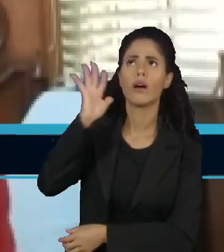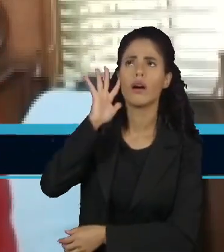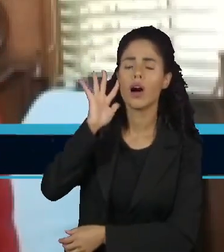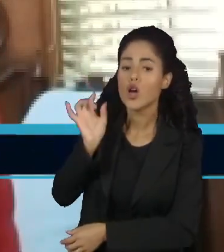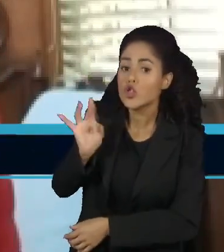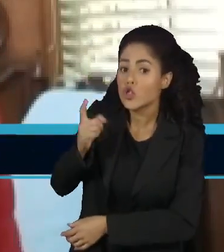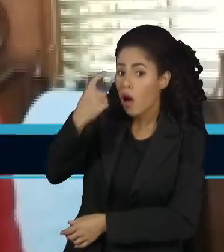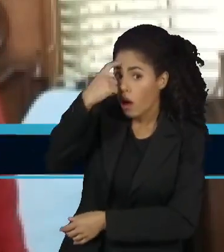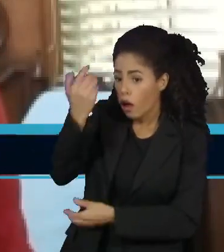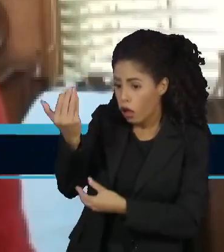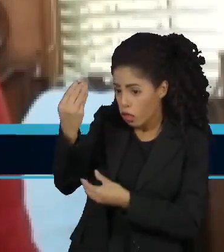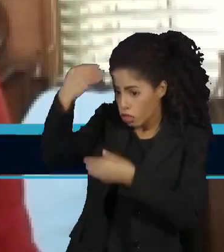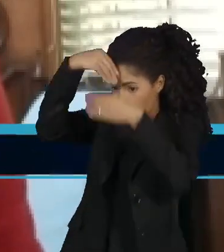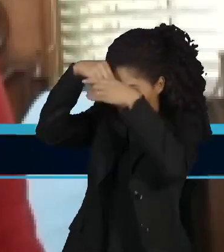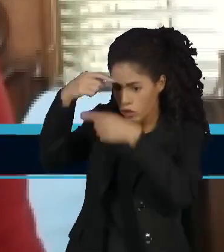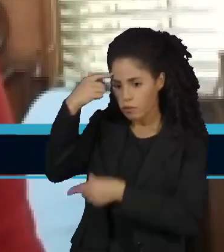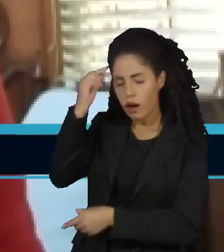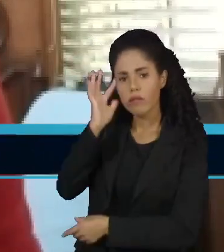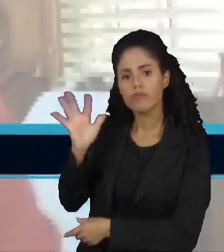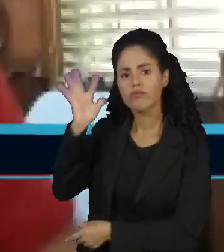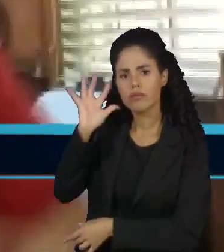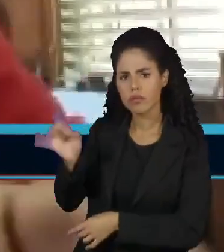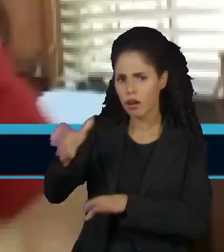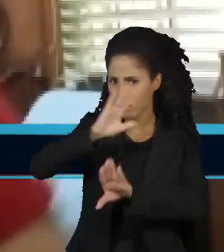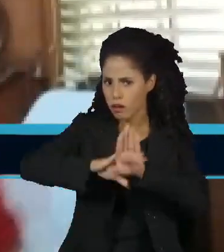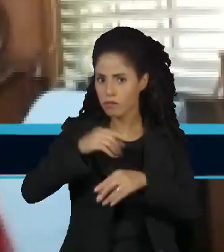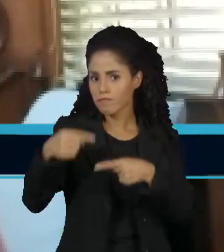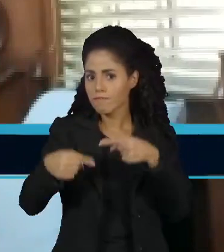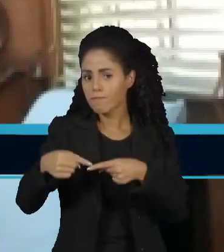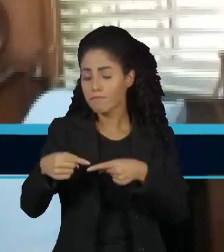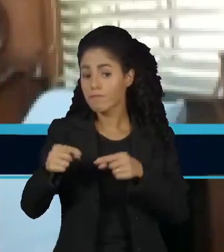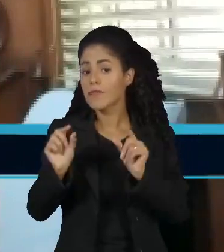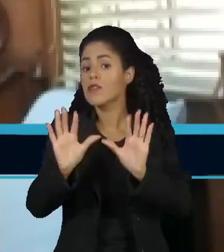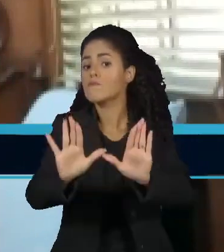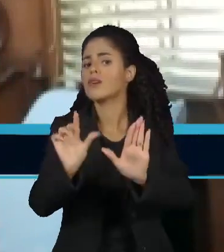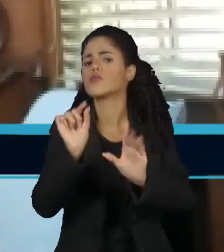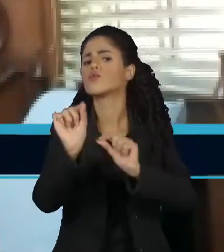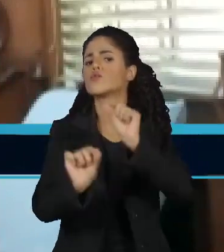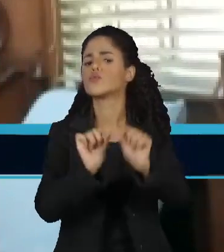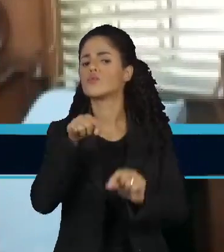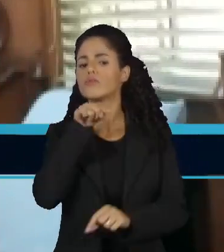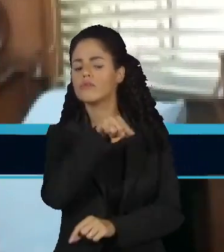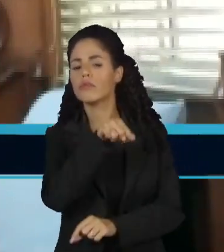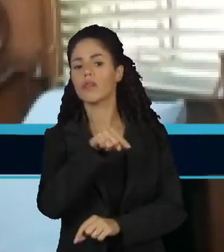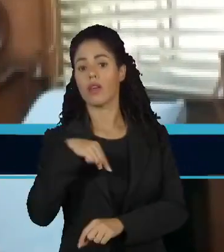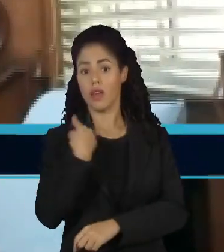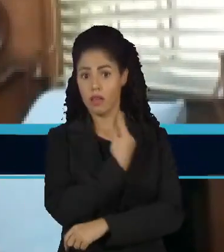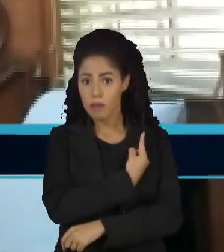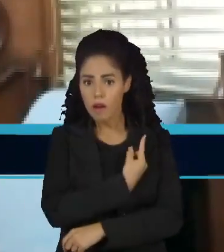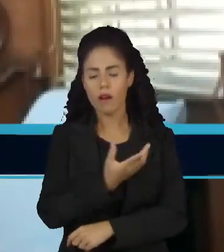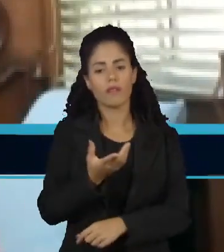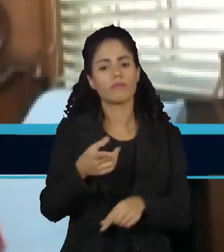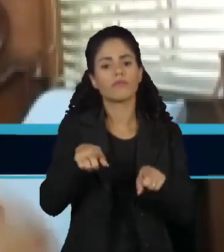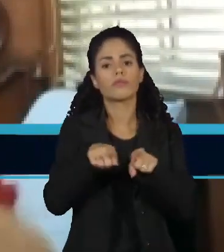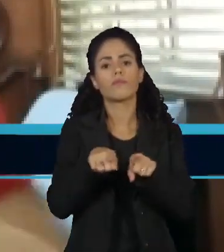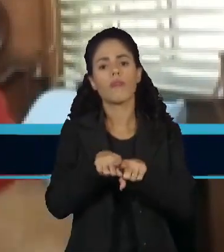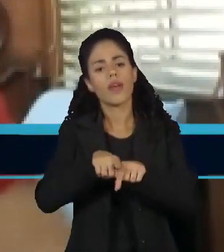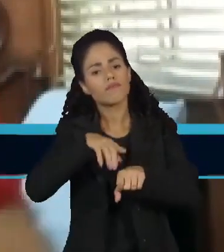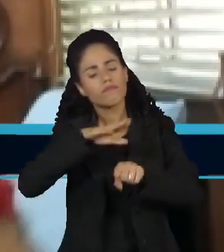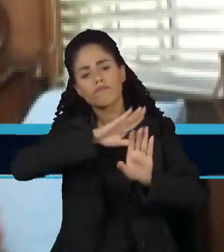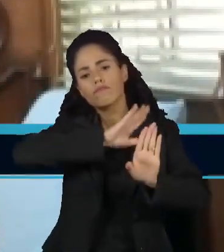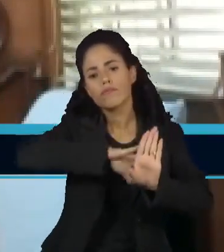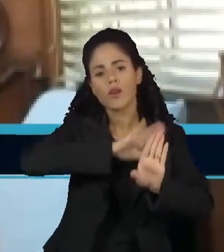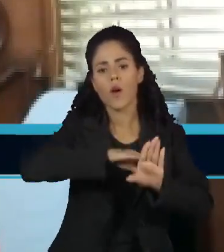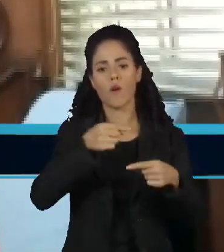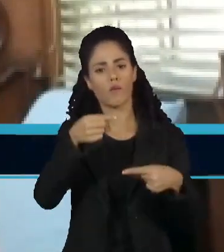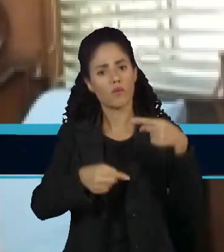Israel imaginária, ela produz uma comunidade política. O que essa comunidade, nova comunidade política e ideológica faz é traduzir